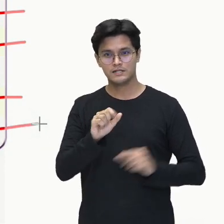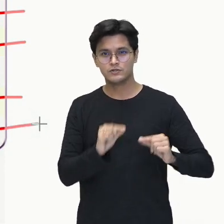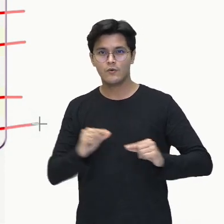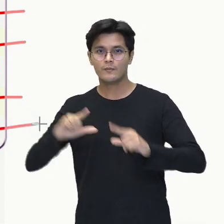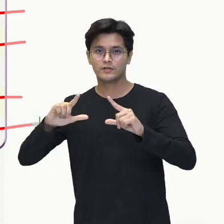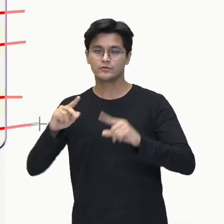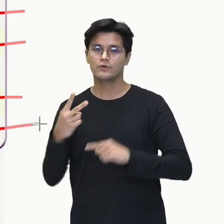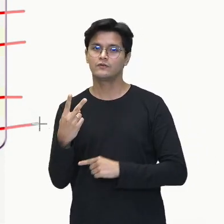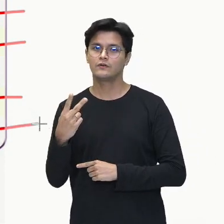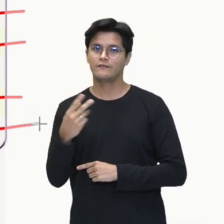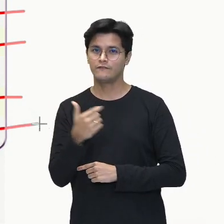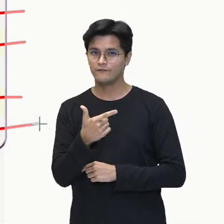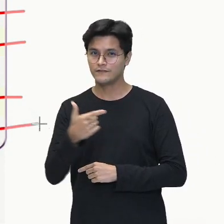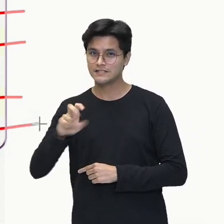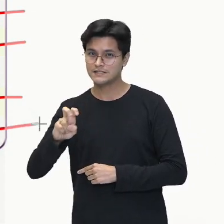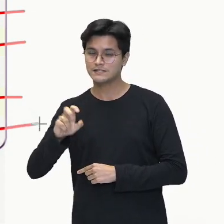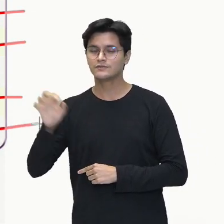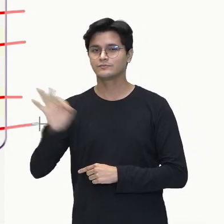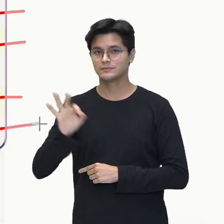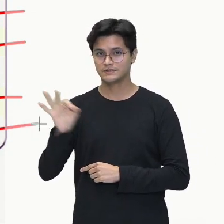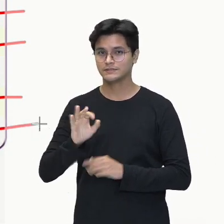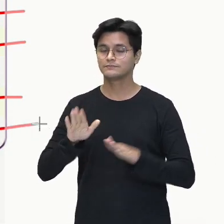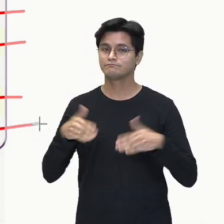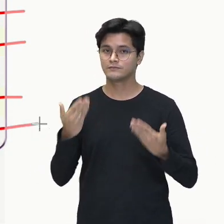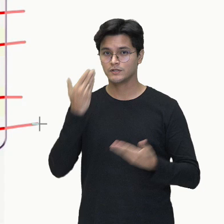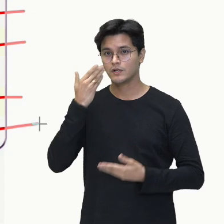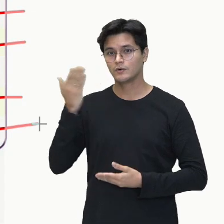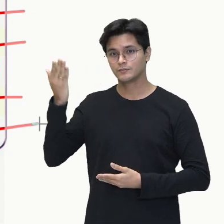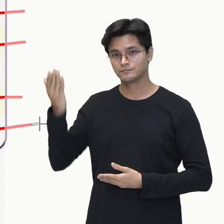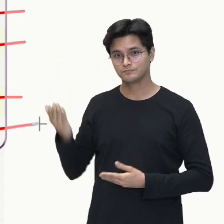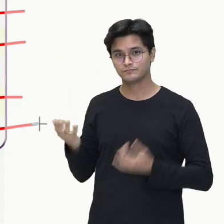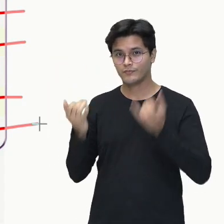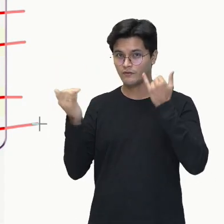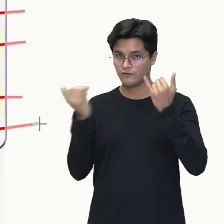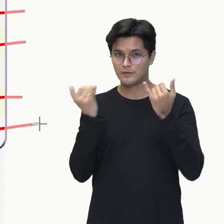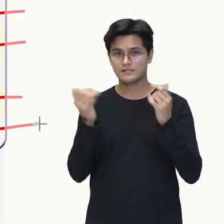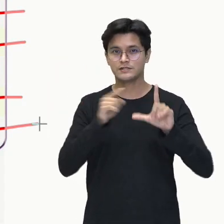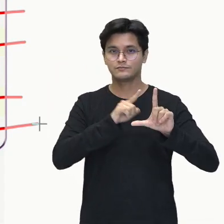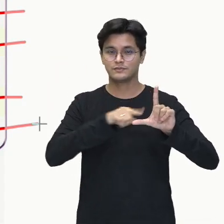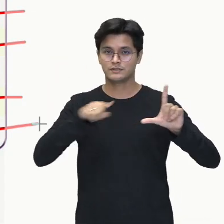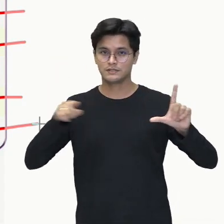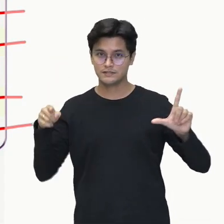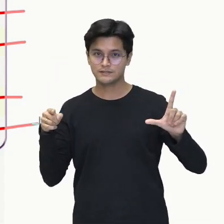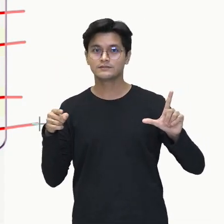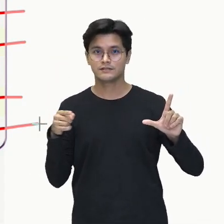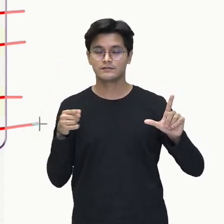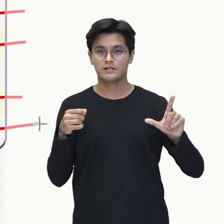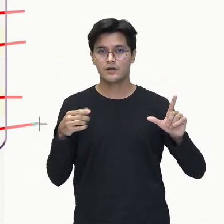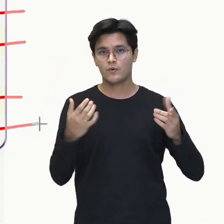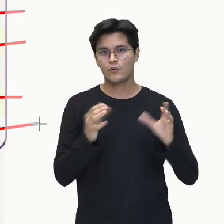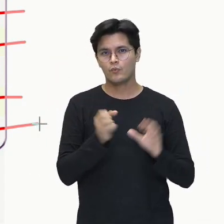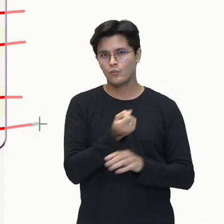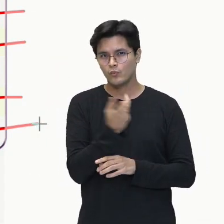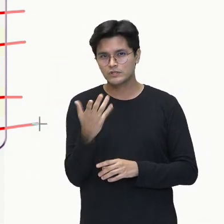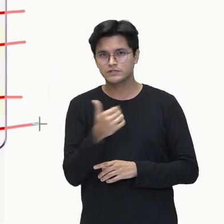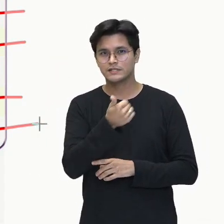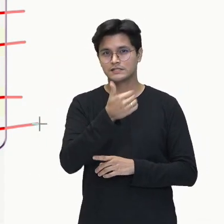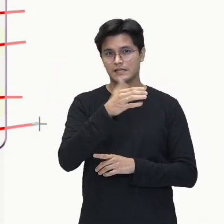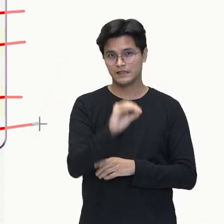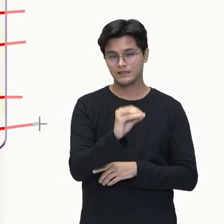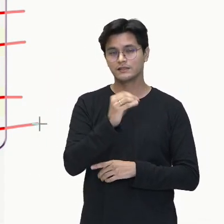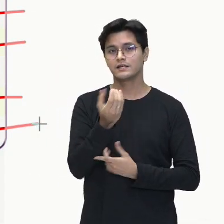25%, tá? Então esses foram os índices que se referem às 10 cidades mais violentas do